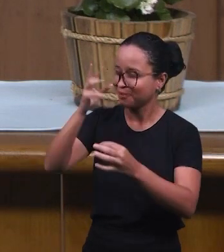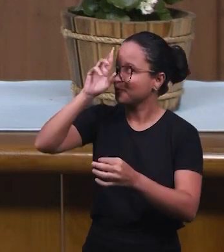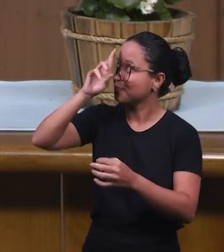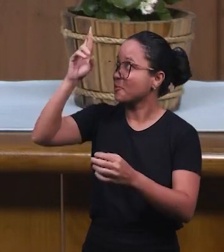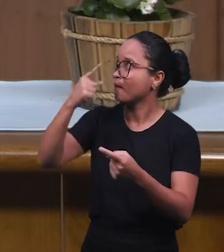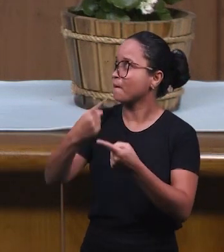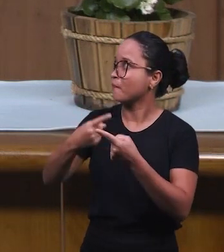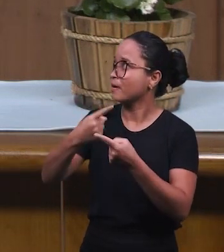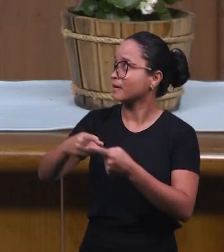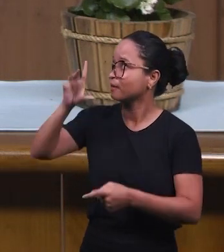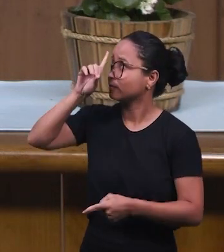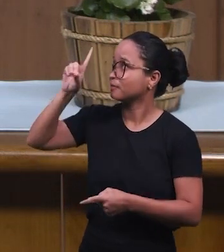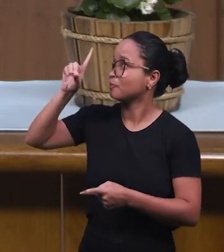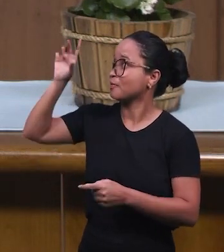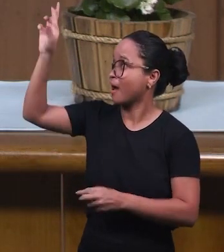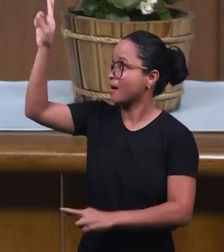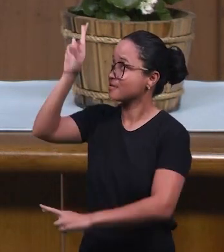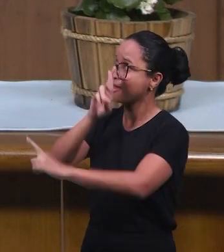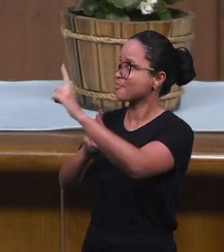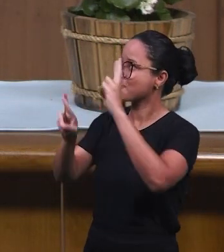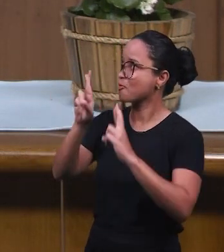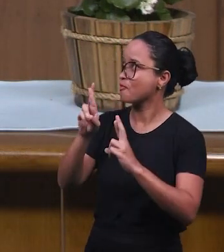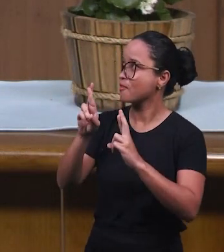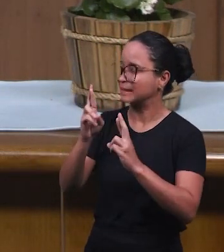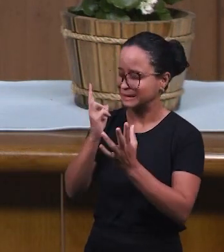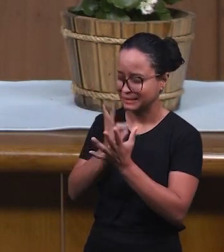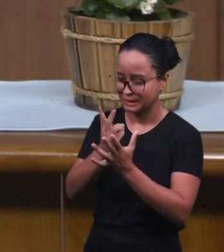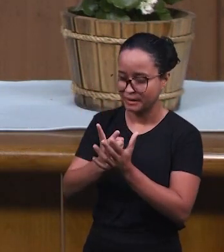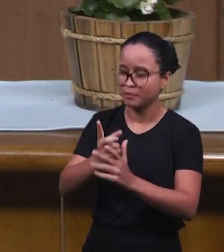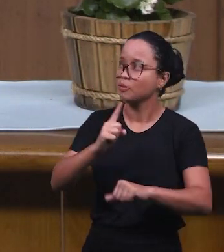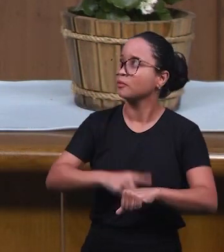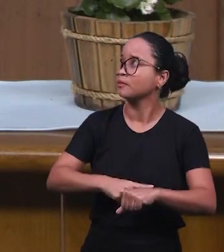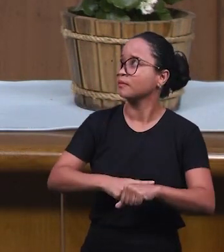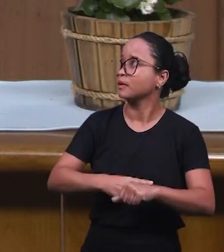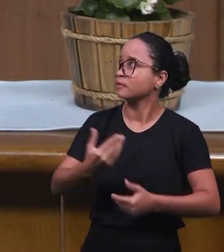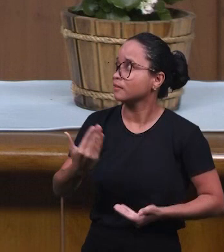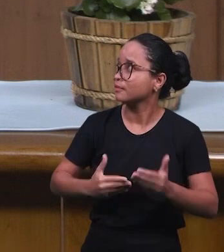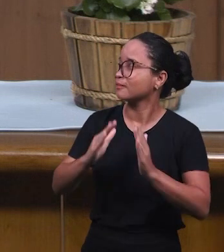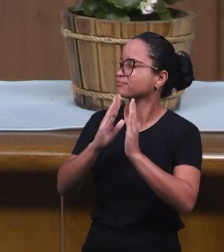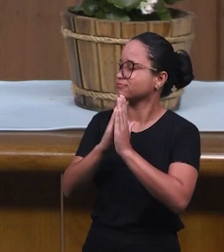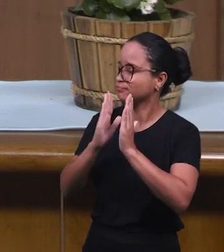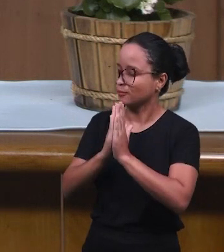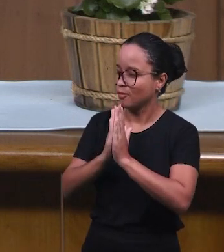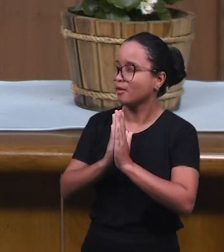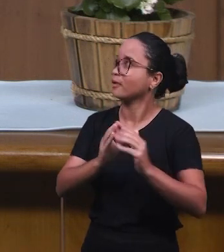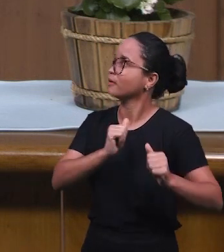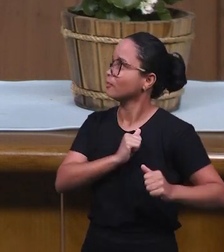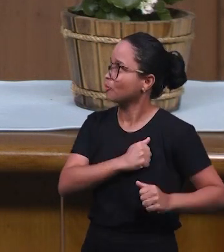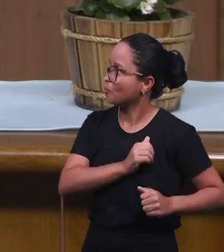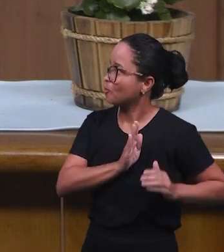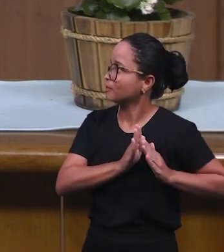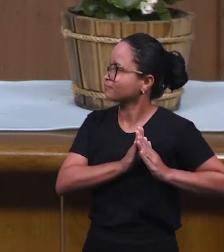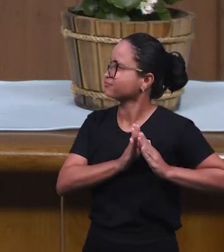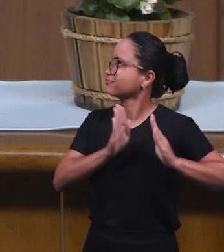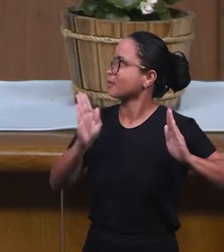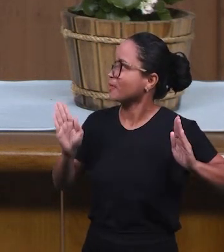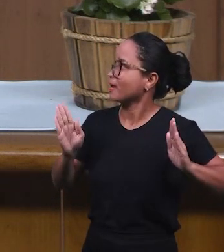porque tu és um Deus que responde sempre aqueles que te buscam, Senhor, com o coração aberto, com o